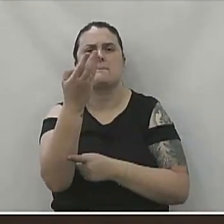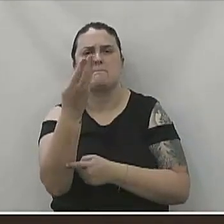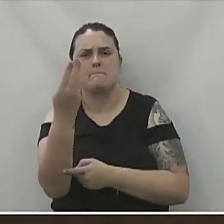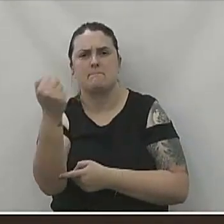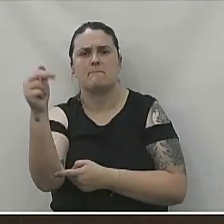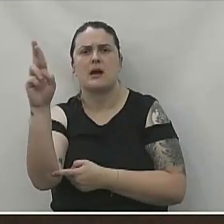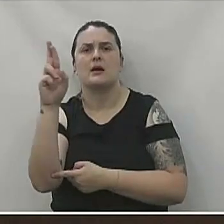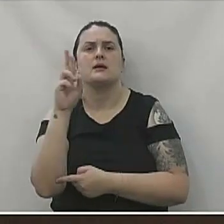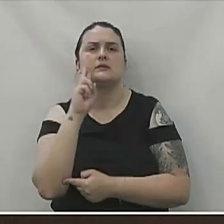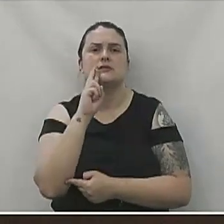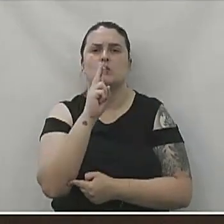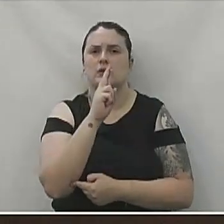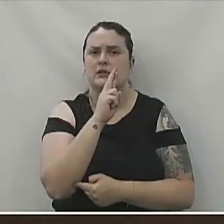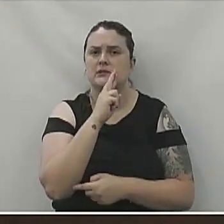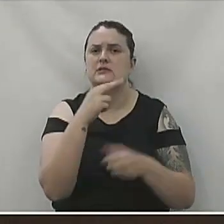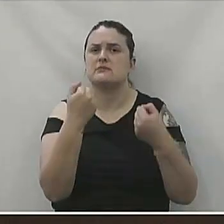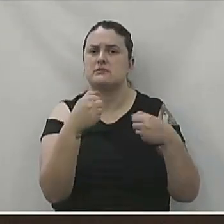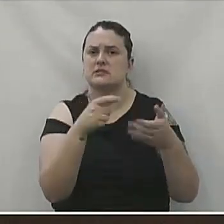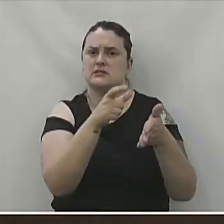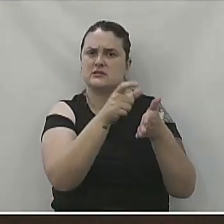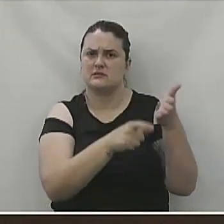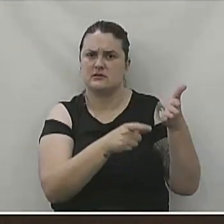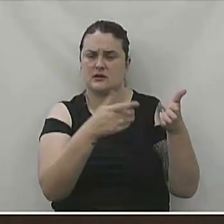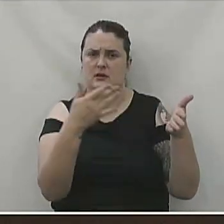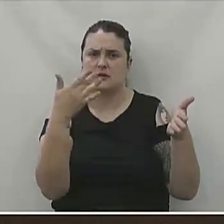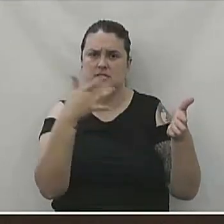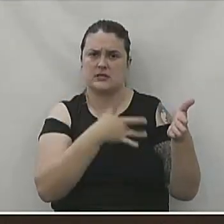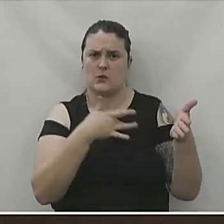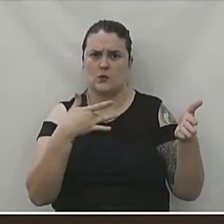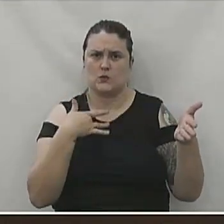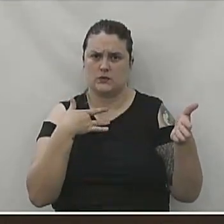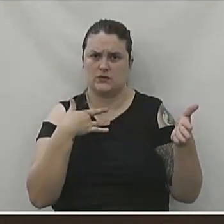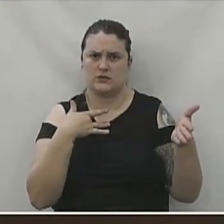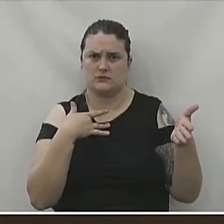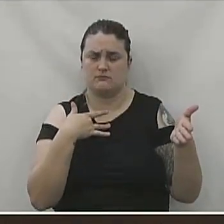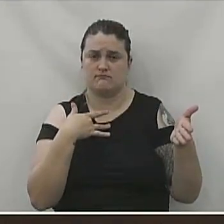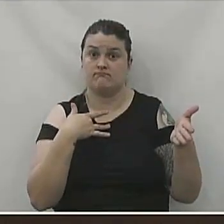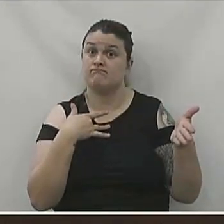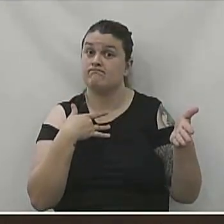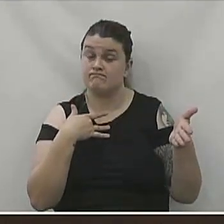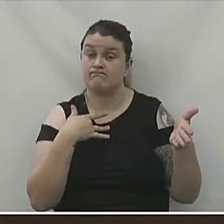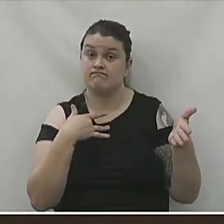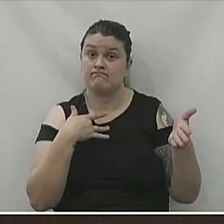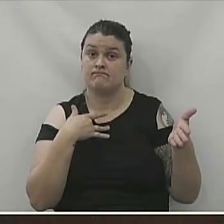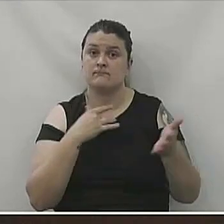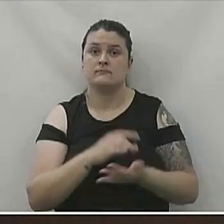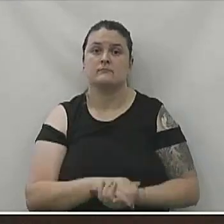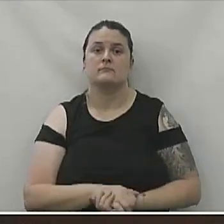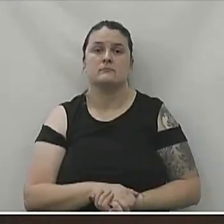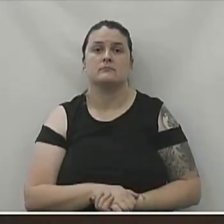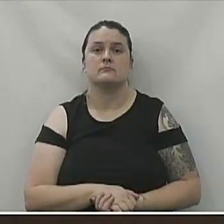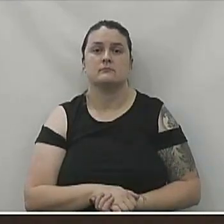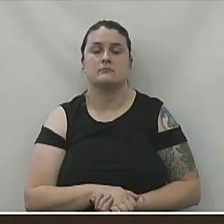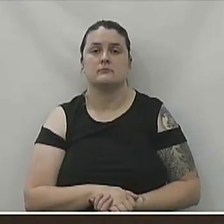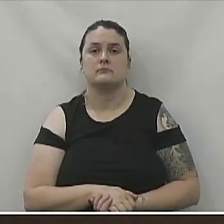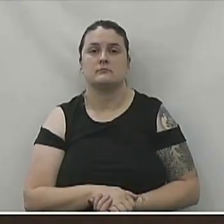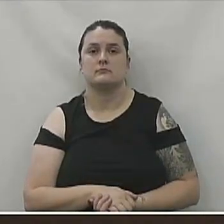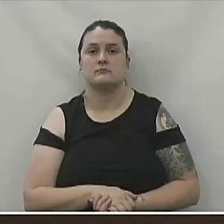antes né que precisaria ir do do passaporte especificamente